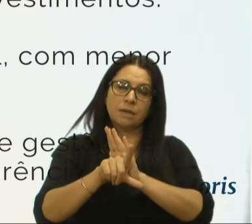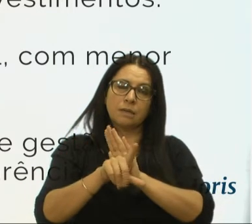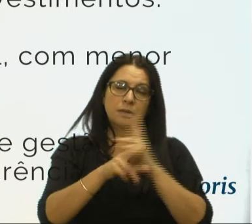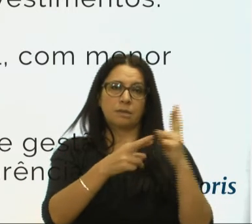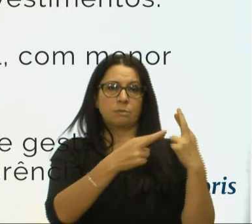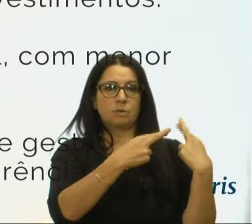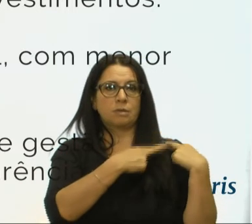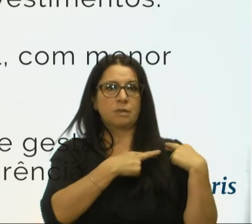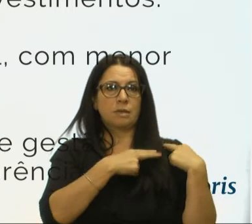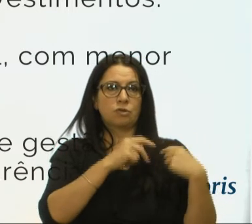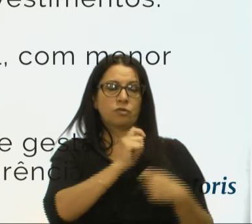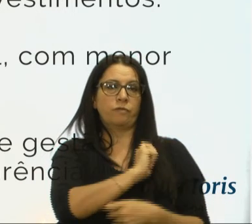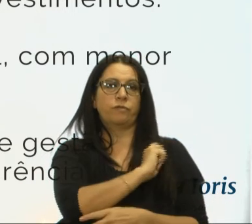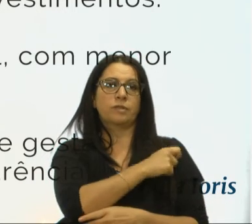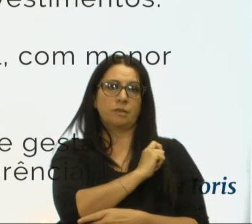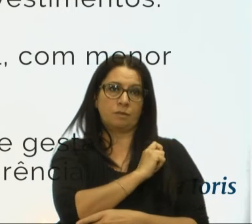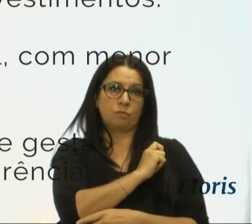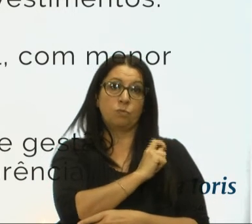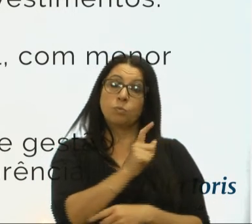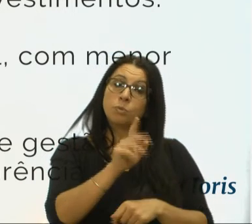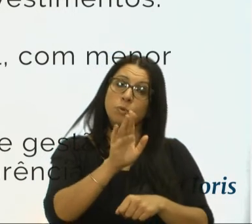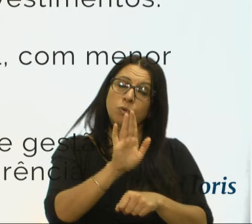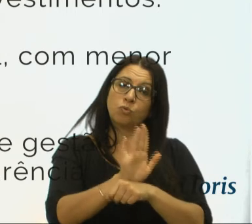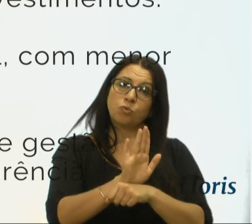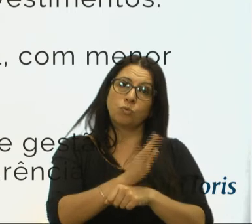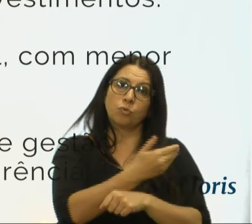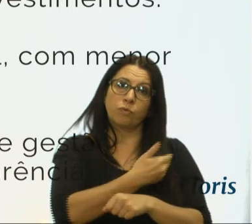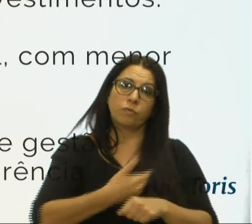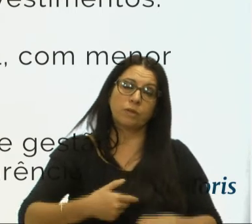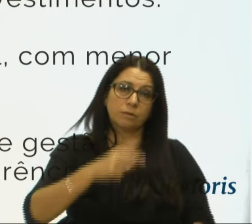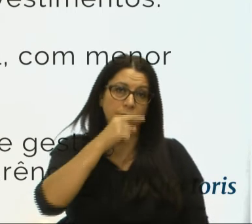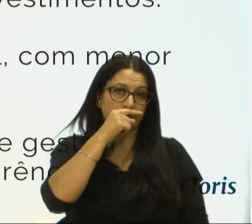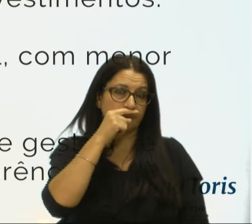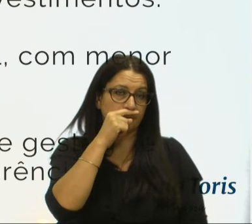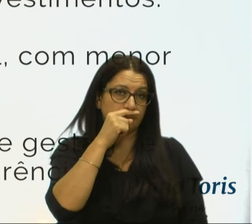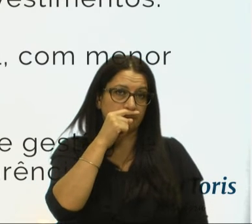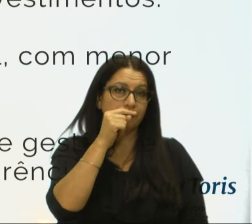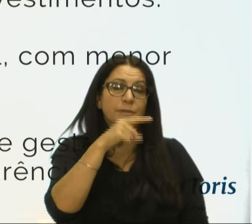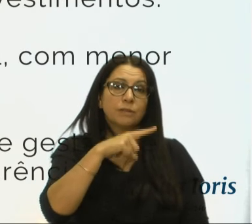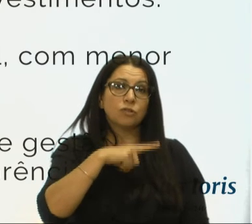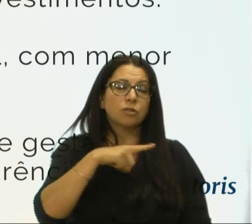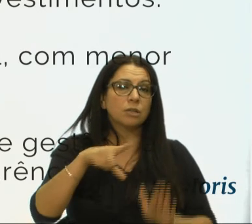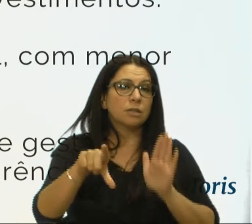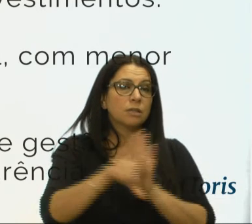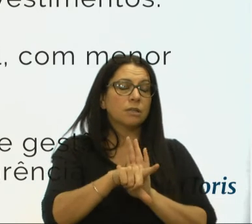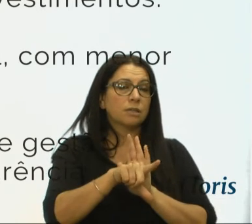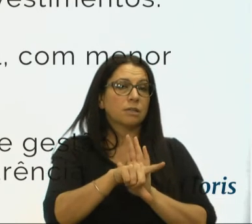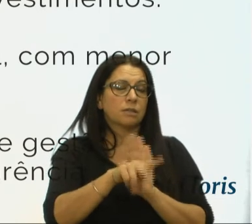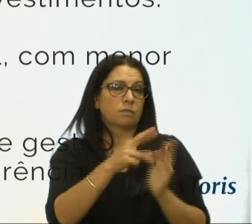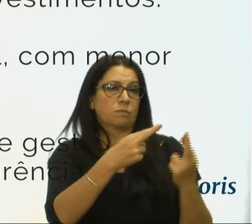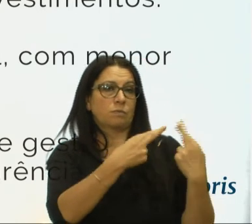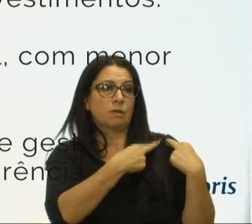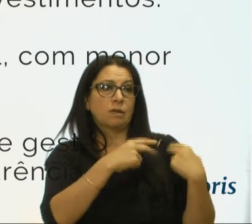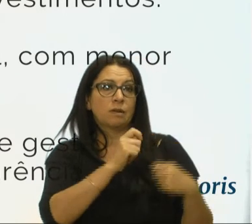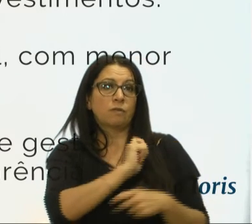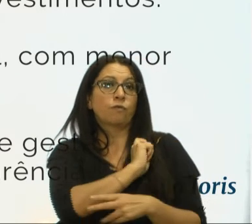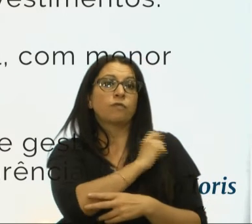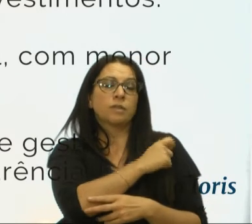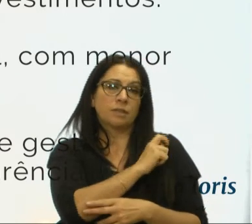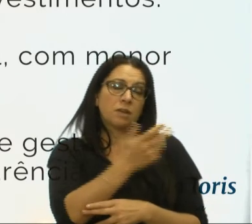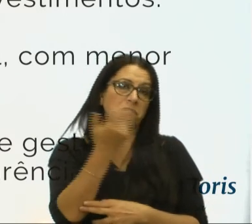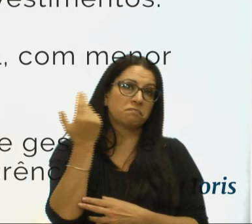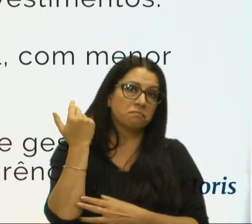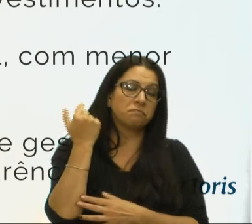responsabilidade fiscal, que foi uma das contribuições do governo Sartori, porque só tínhamos lei de responsabilidade fiscal, né,